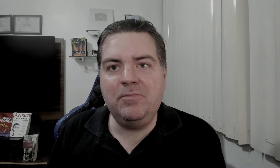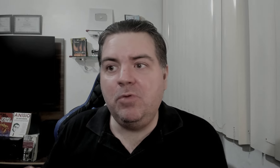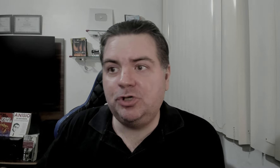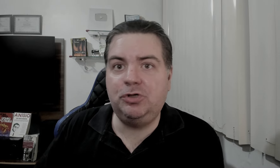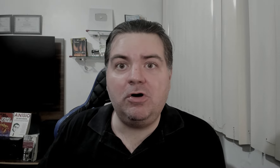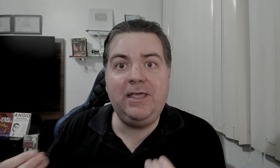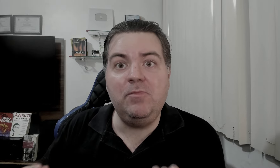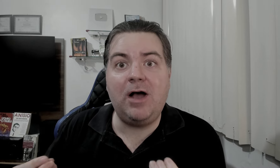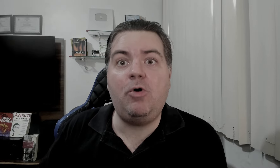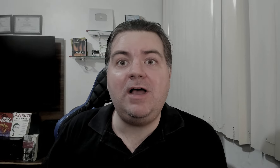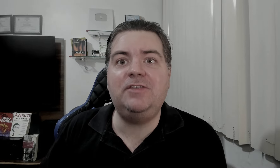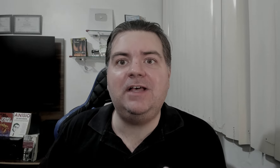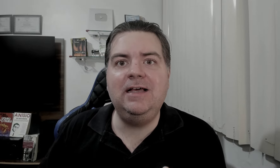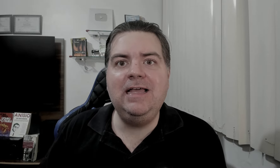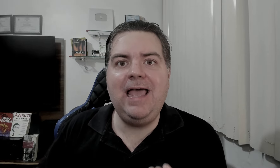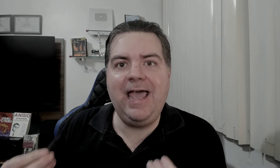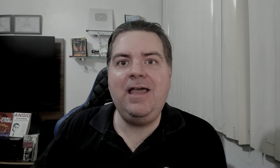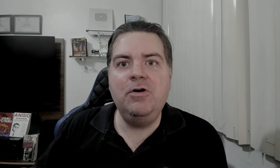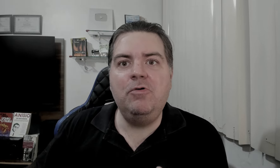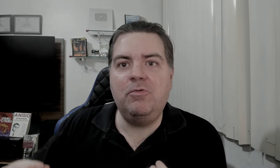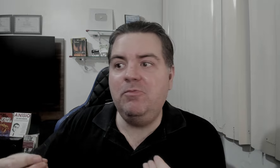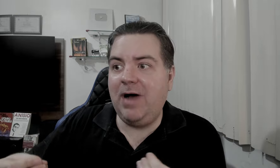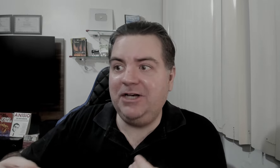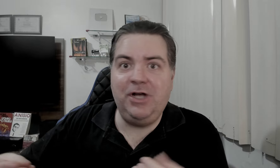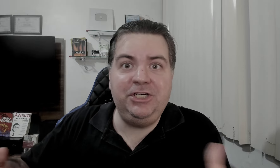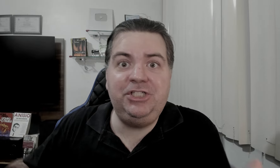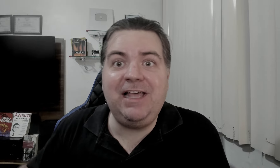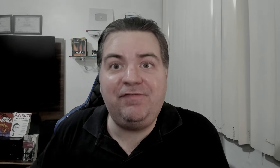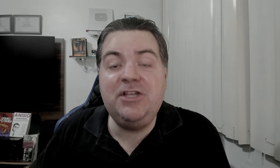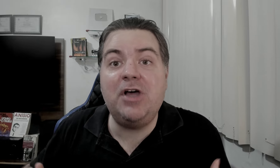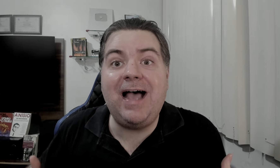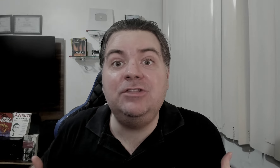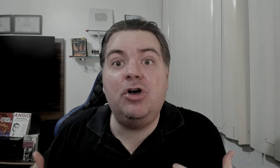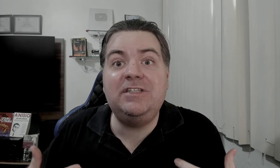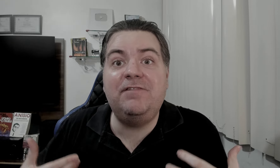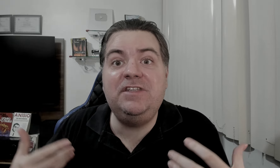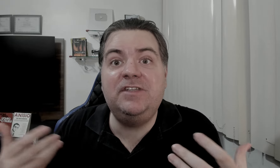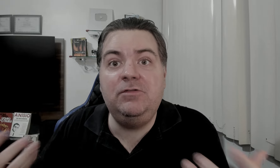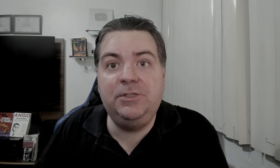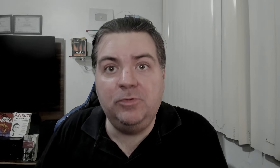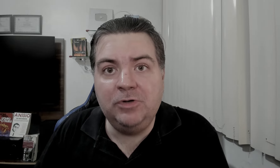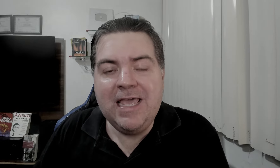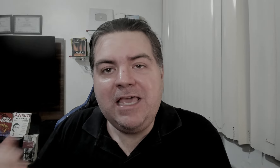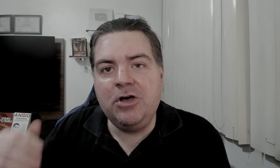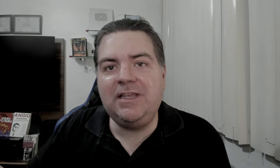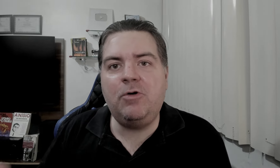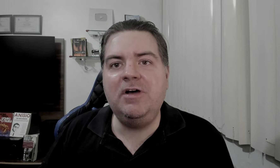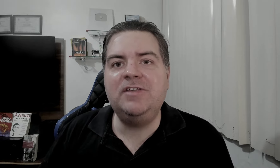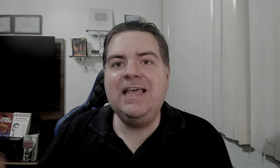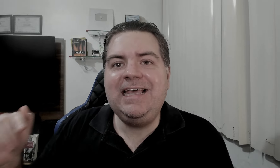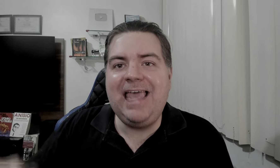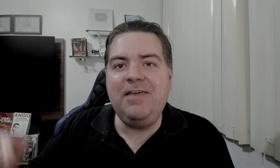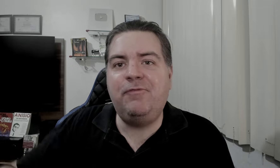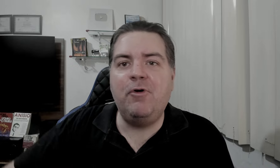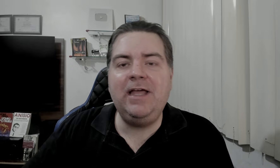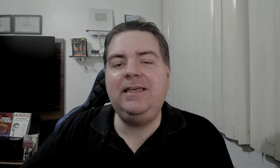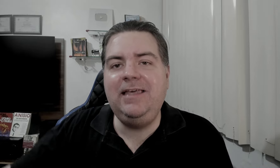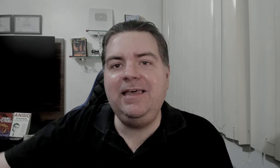Ele mostrou que uma coisa é a gente defende a nossa visão de mundo. E outra coisa,